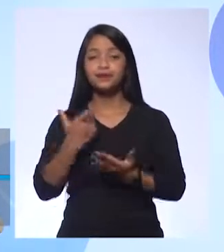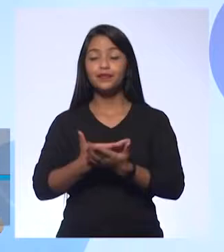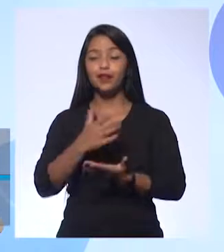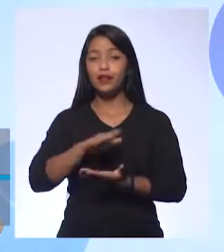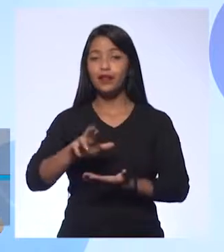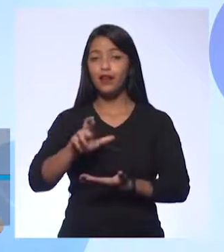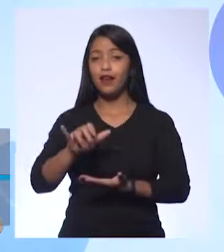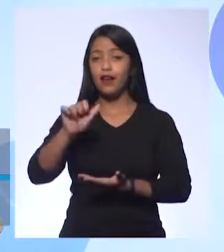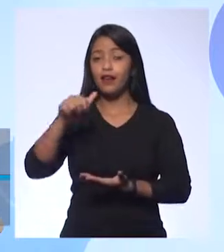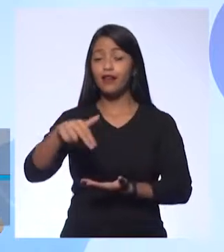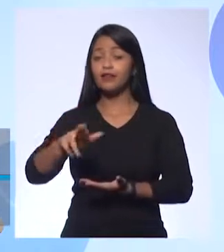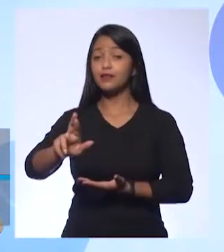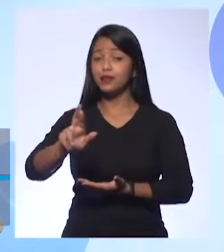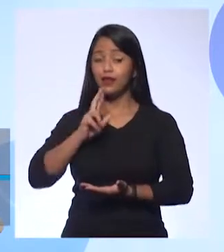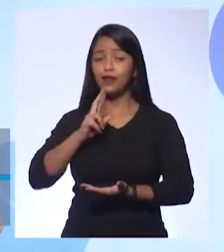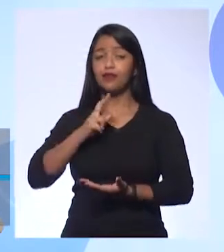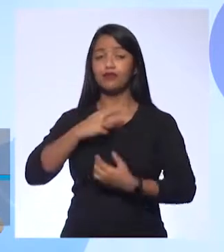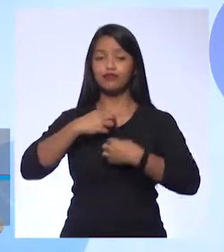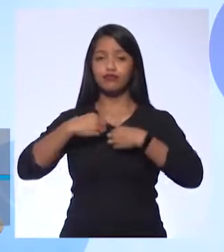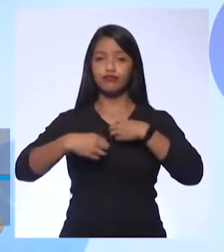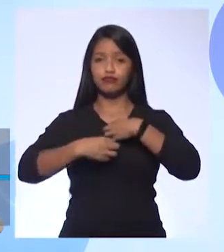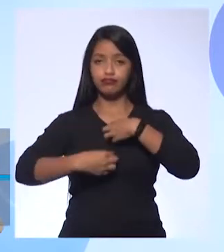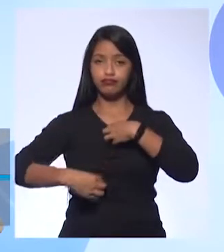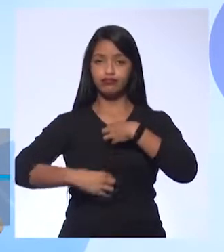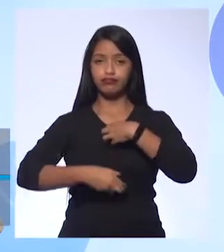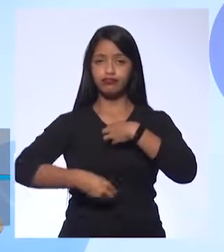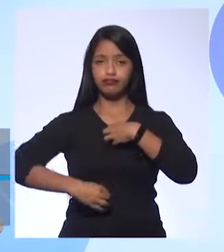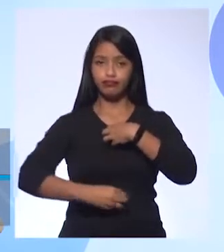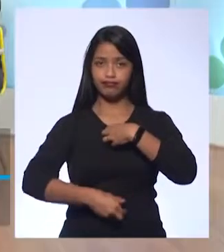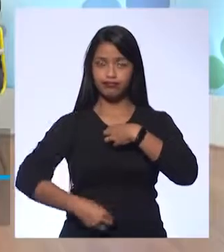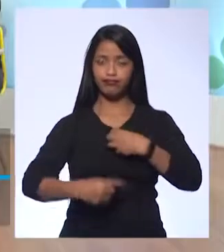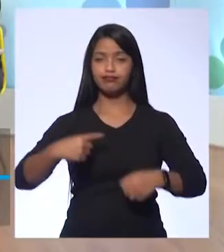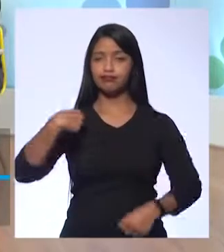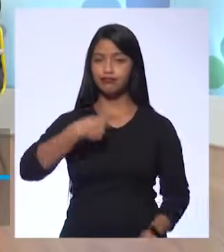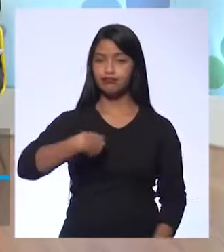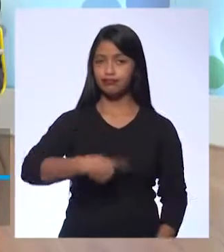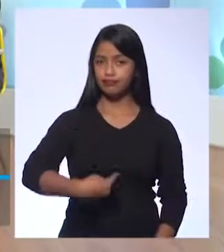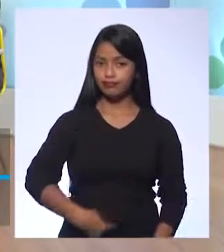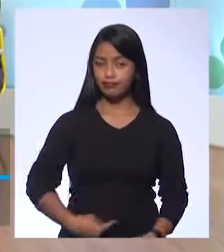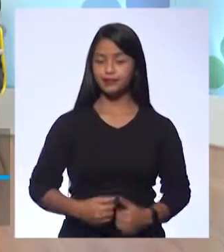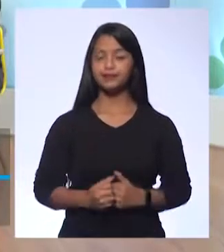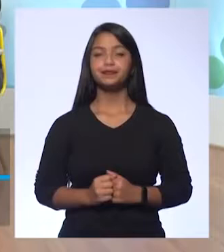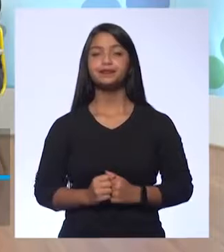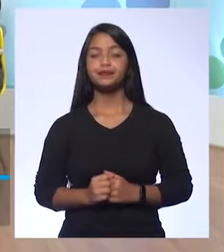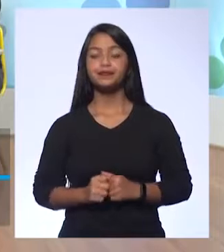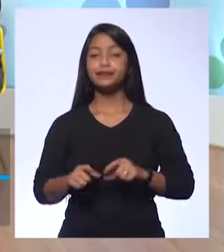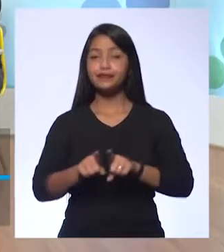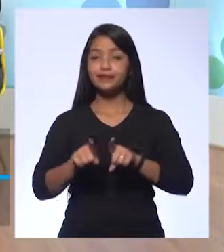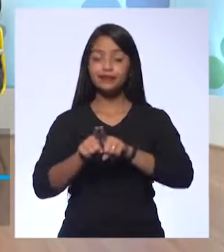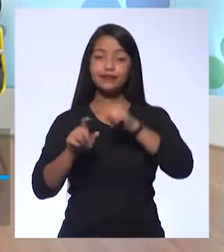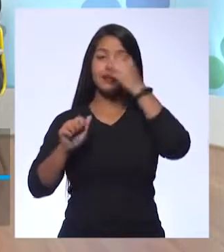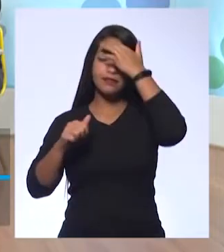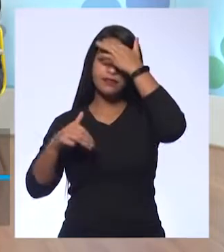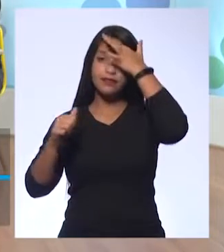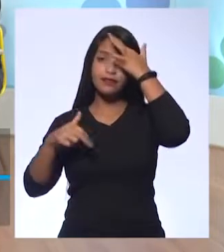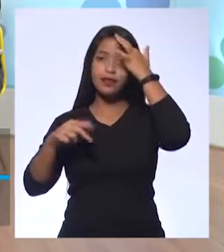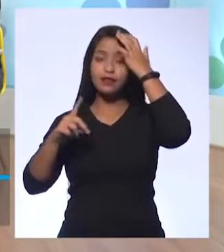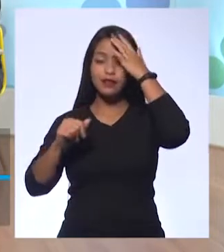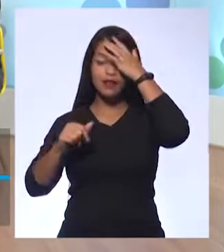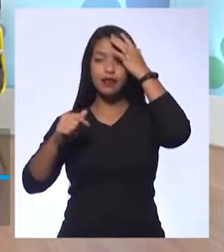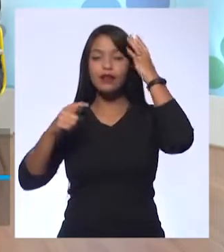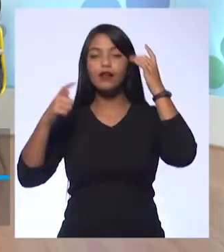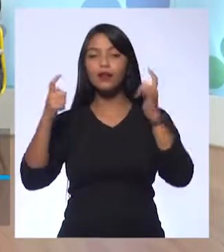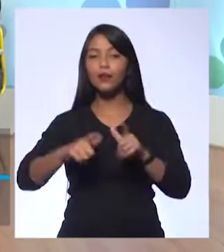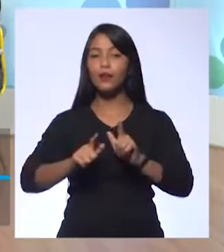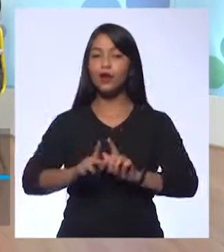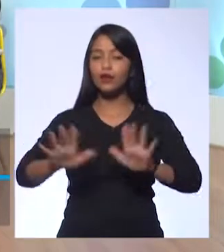sistema digestivo. Ok, tem uma relação aí. E a Amanda do Alice Chueri, lá de Guarulhos, disse que é porque